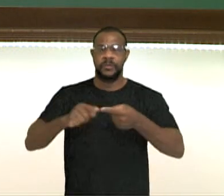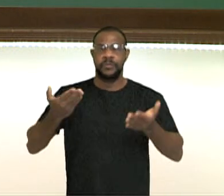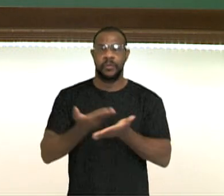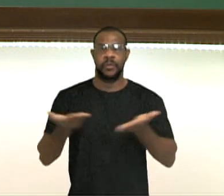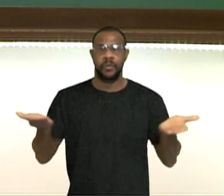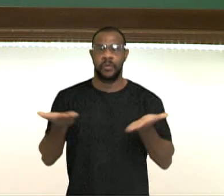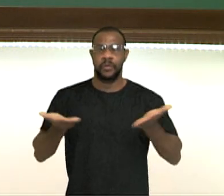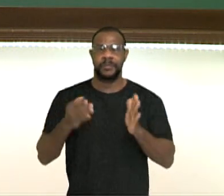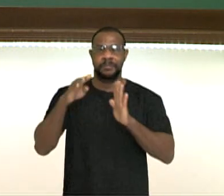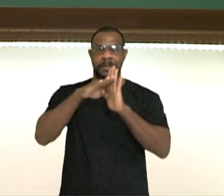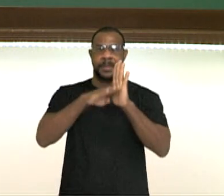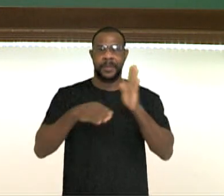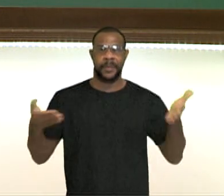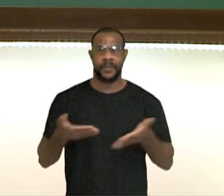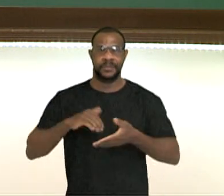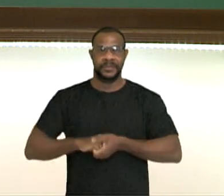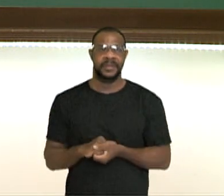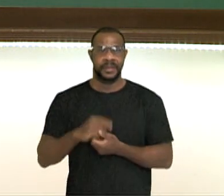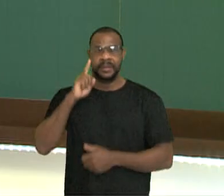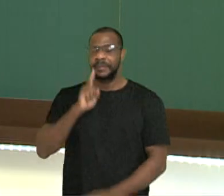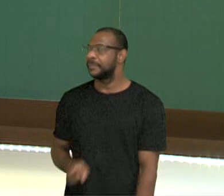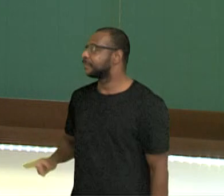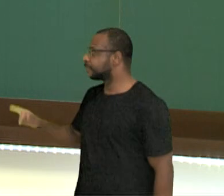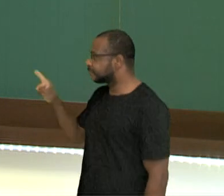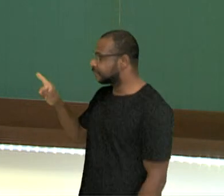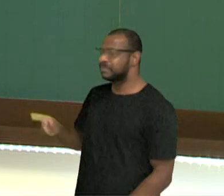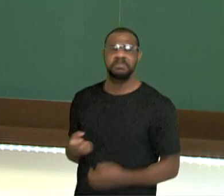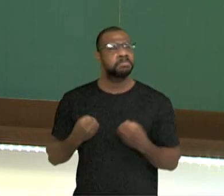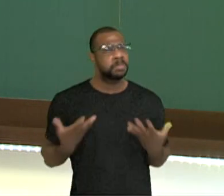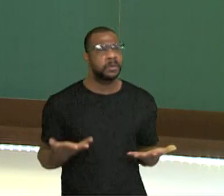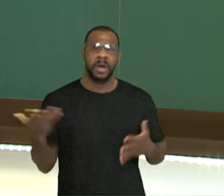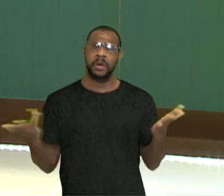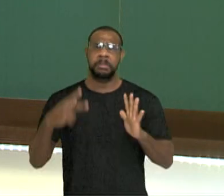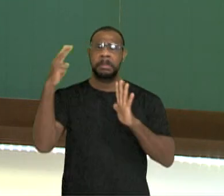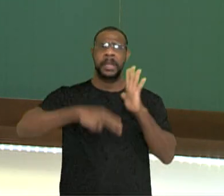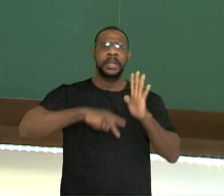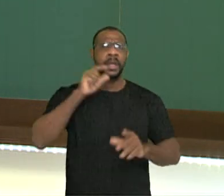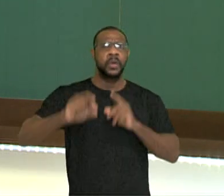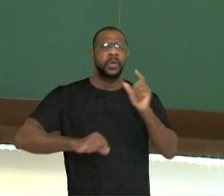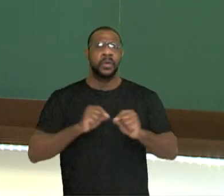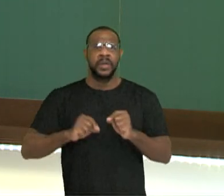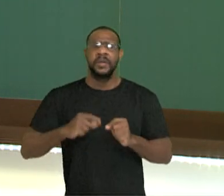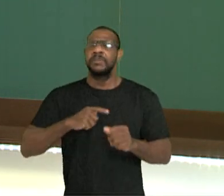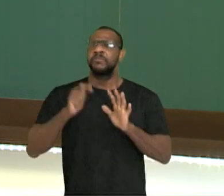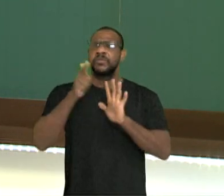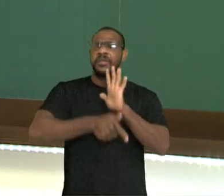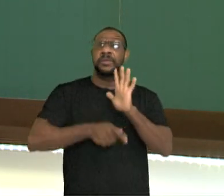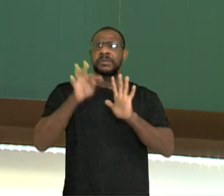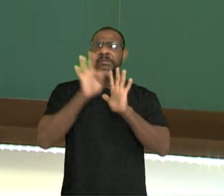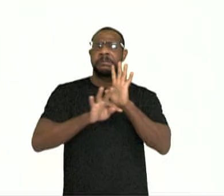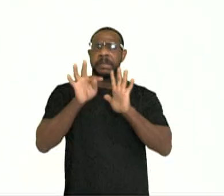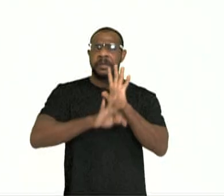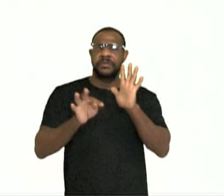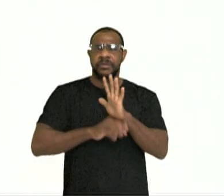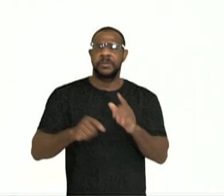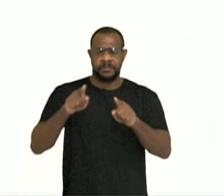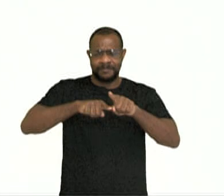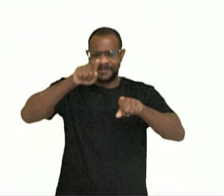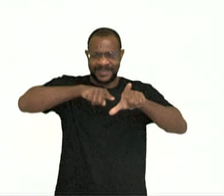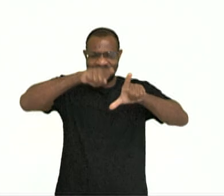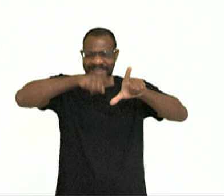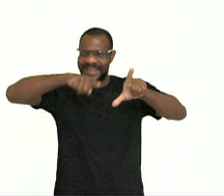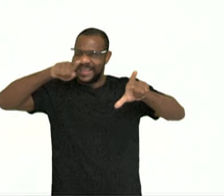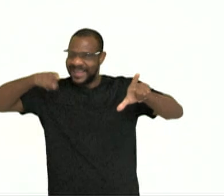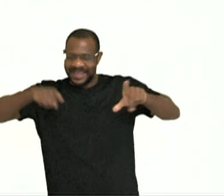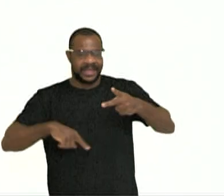objetivos programados? Bom, vamos fazer a leitura então do nosso gênero textual gráfico. Vamos compreender